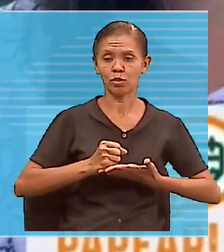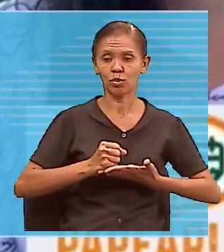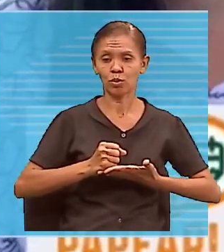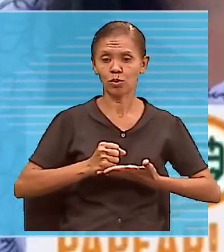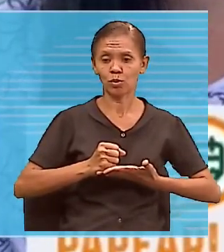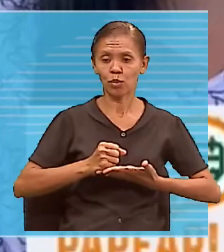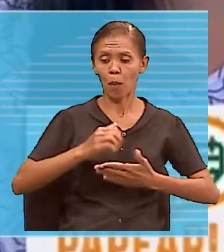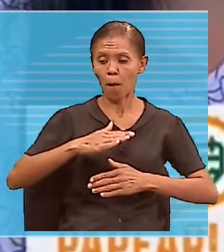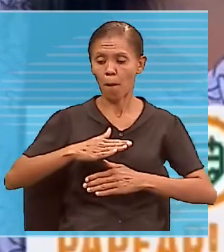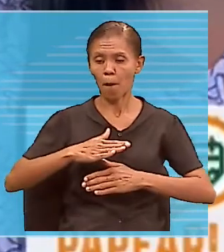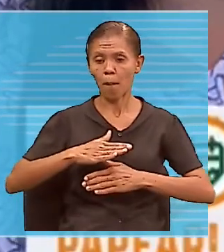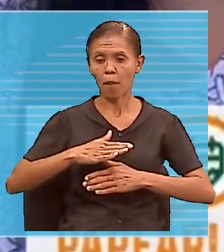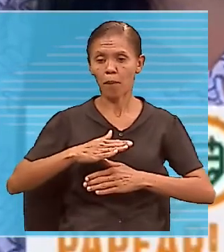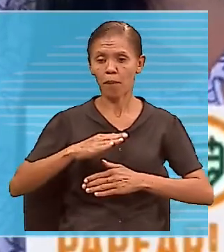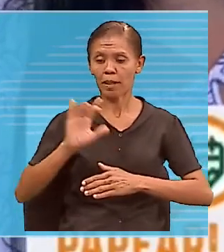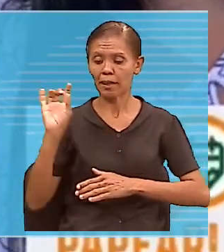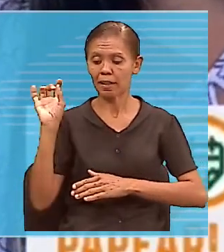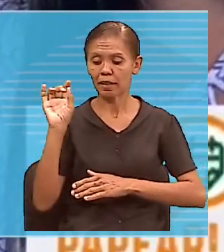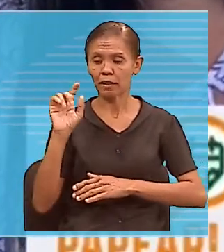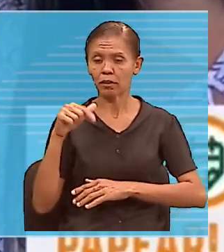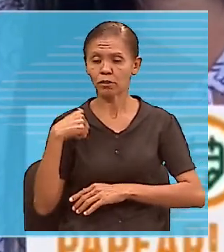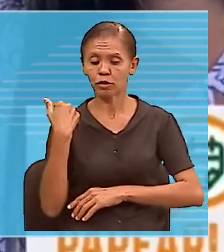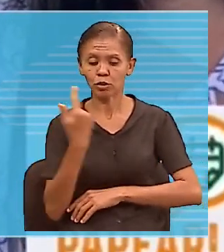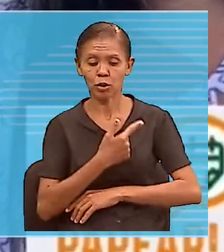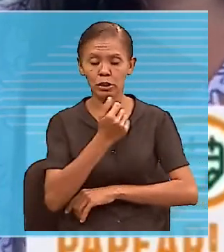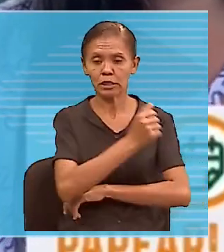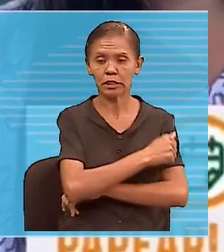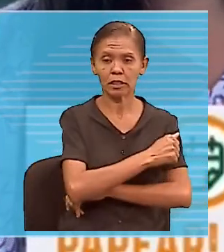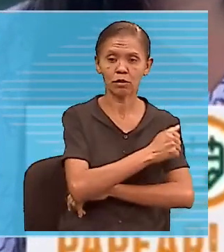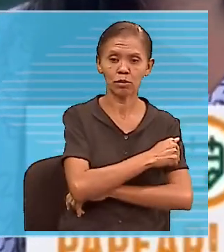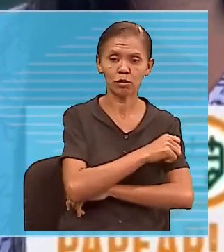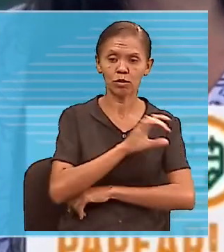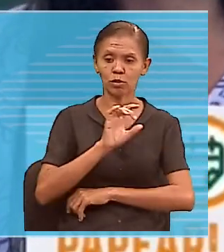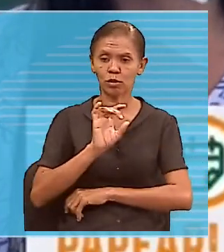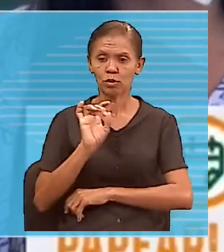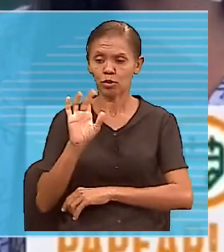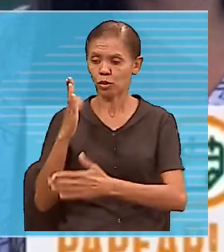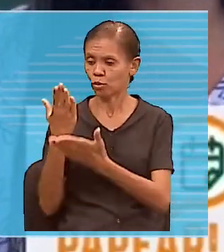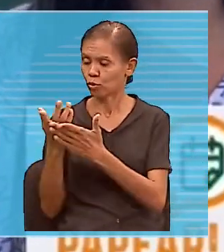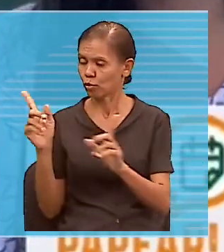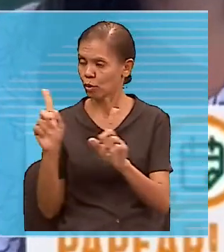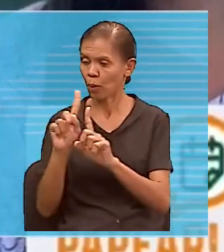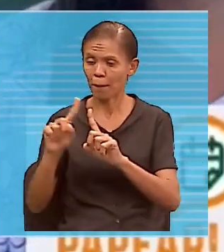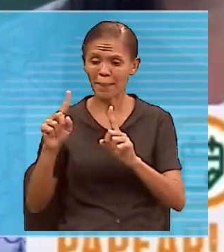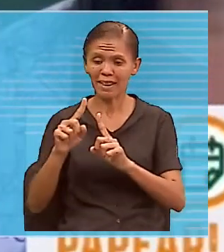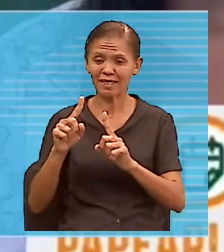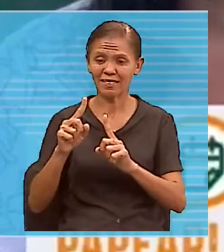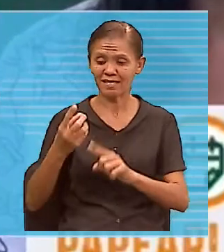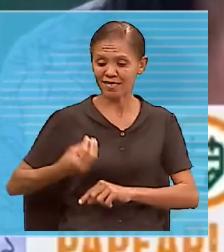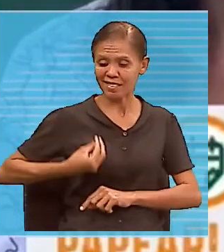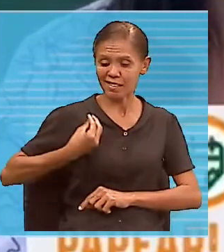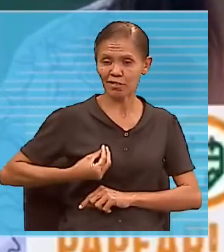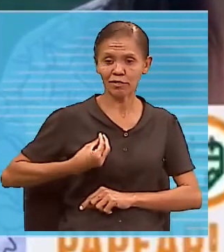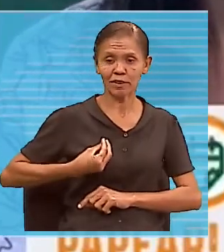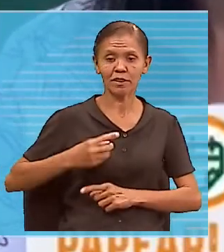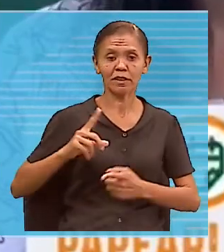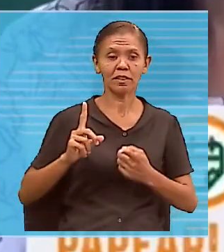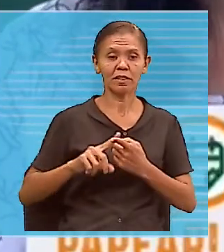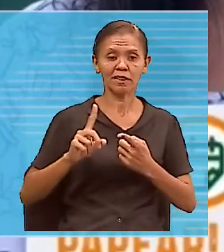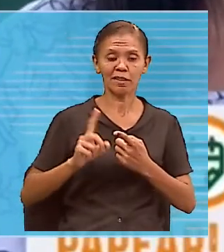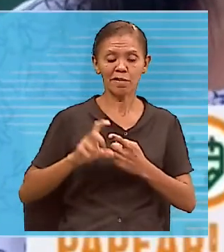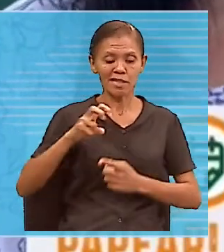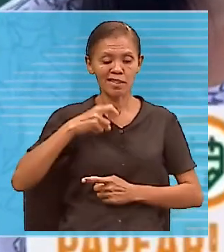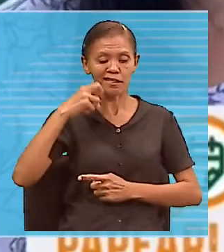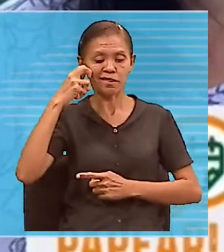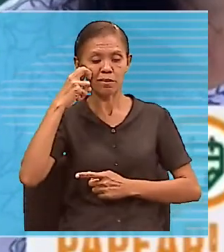na vida em si. Aquela questão de timidez a gente tem trabalhado bastante. Aquele aluno que dava um trabalhozinho para responder, hoje em dia não tem mais, tira